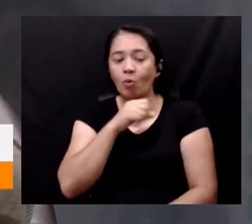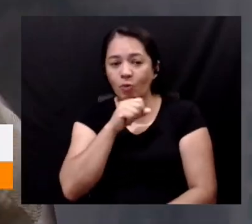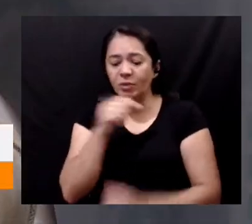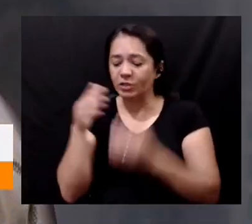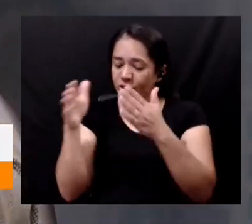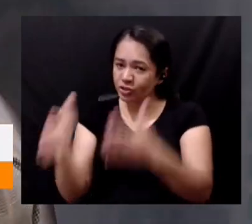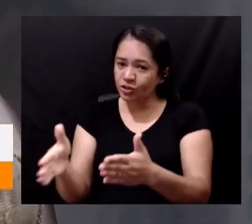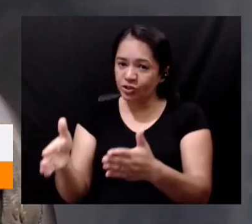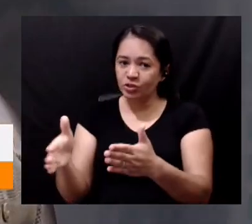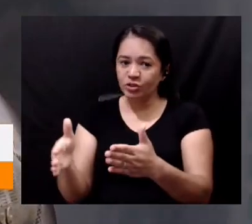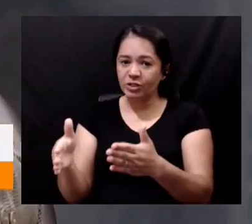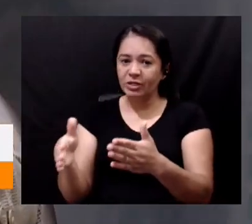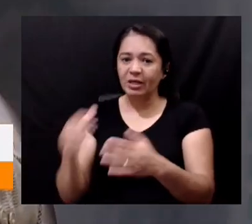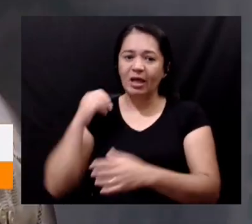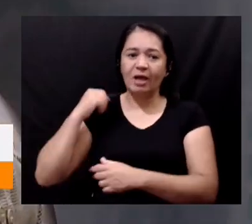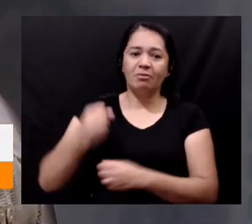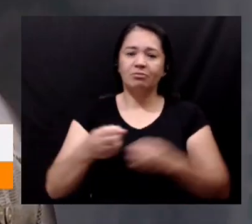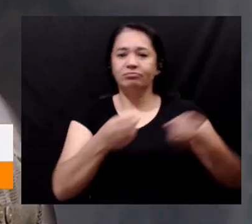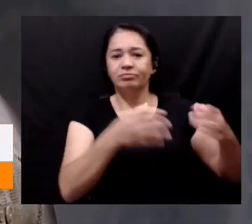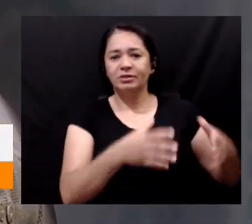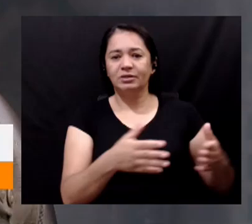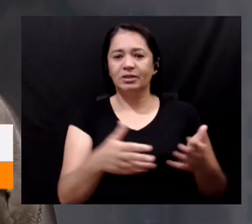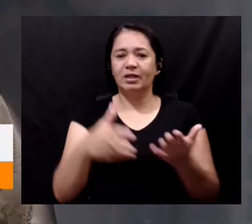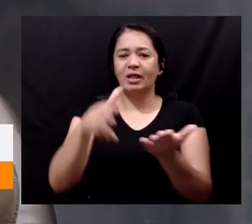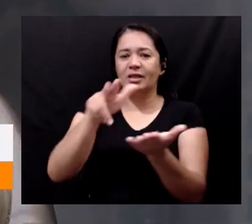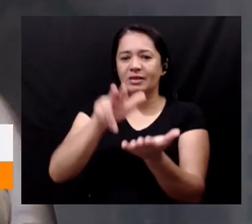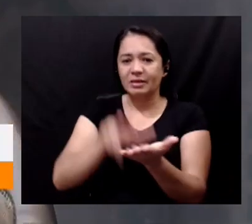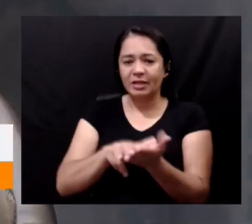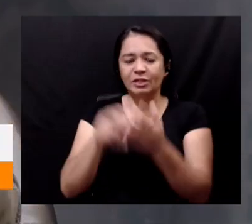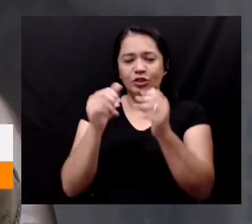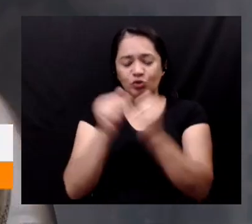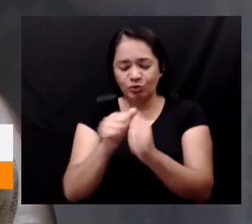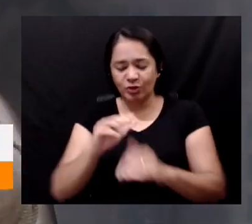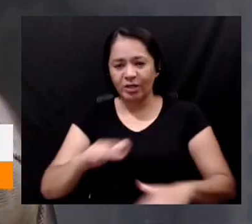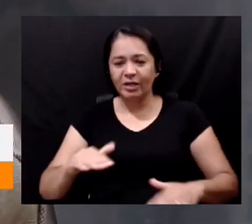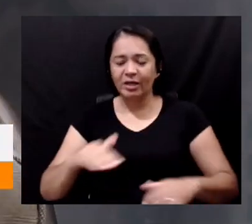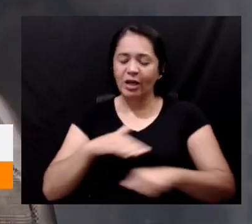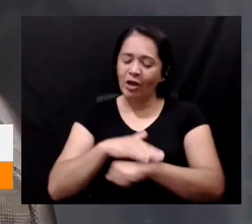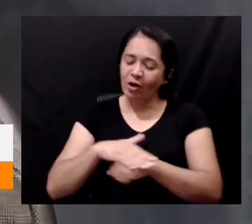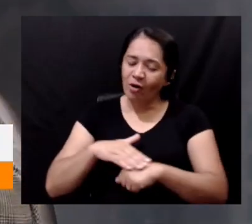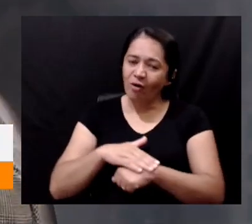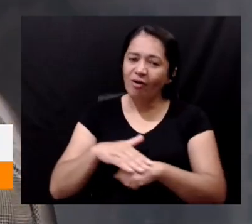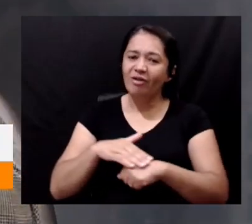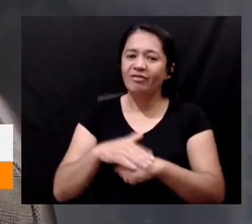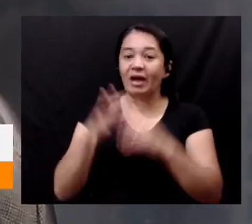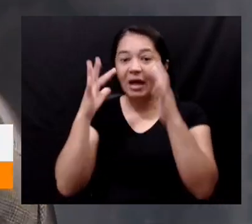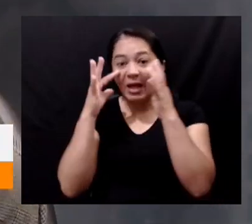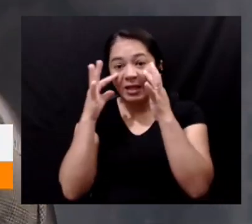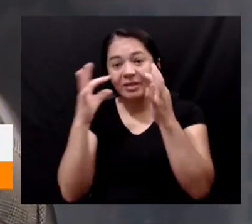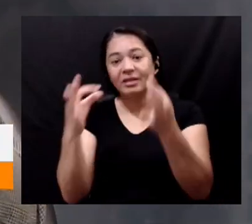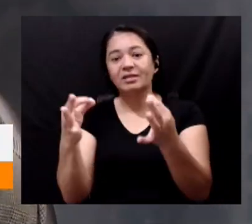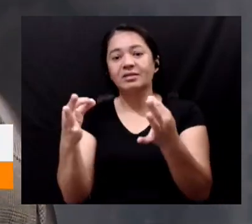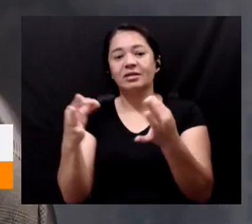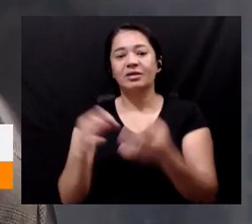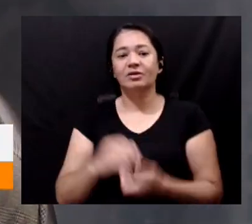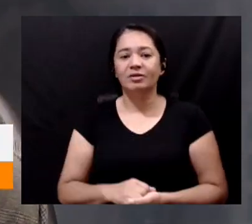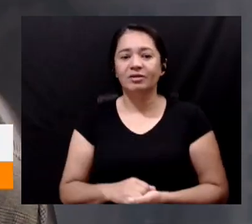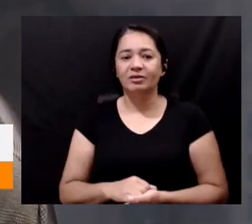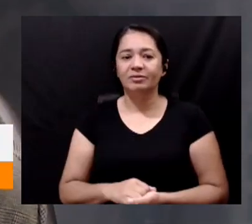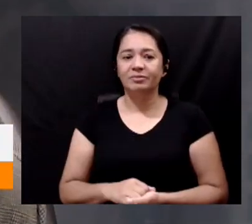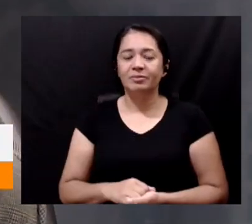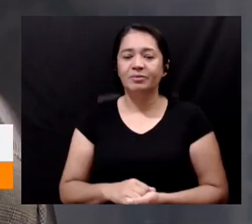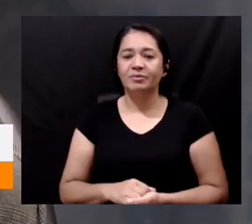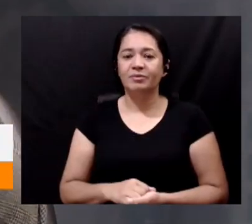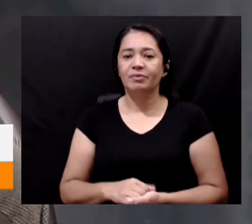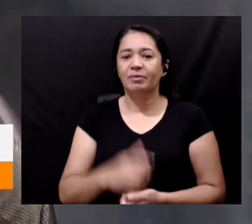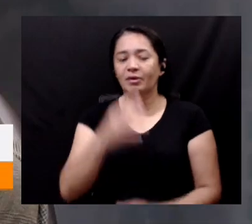do lado, deita com a criança no tapete e conversa, dá atenção. Uma vez uma cliente,